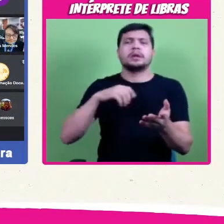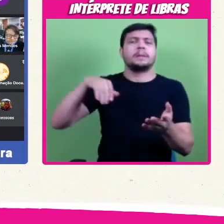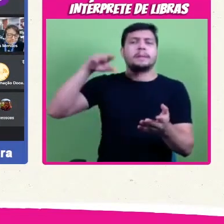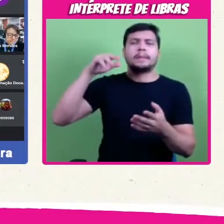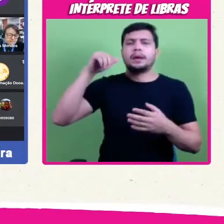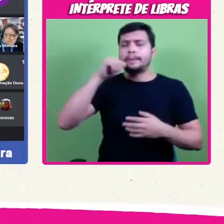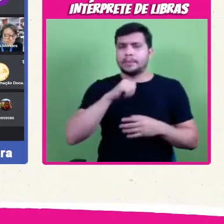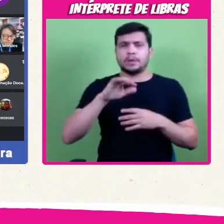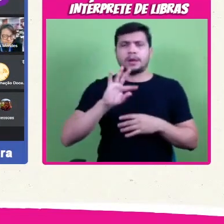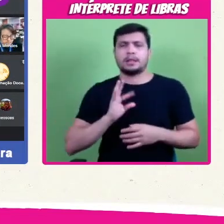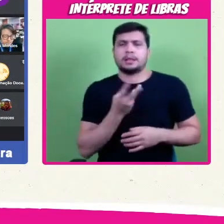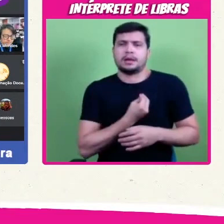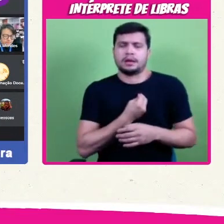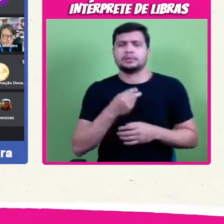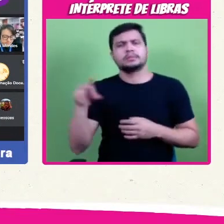mais homens trans